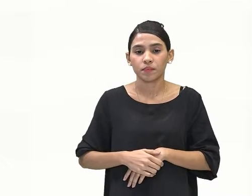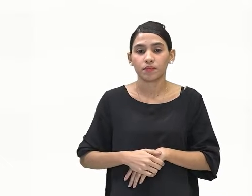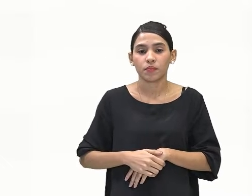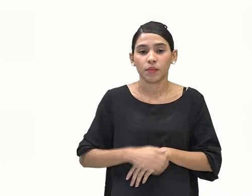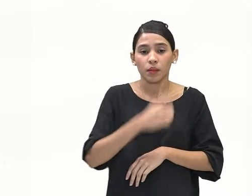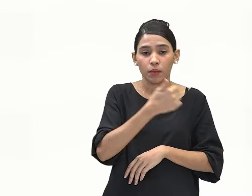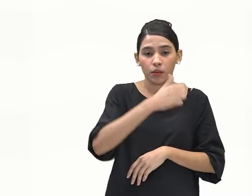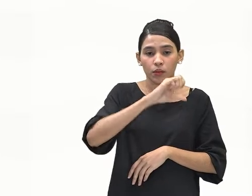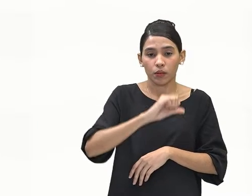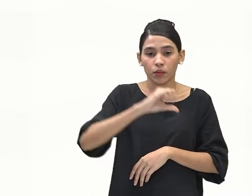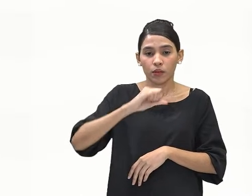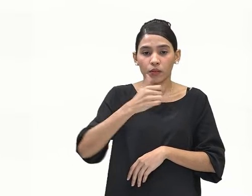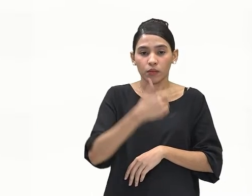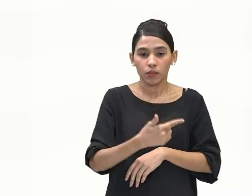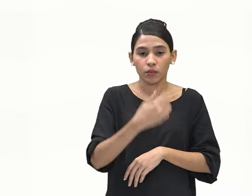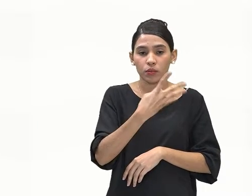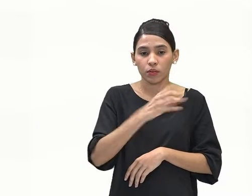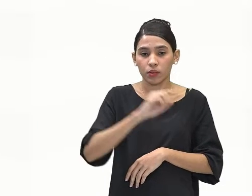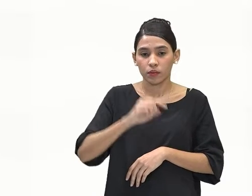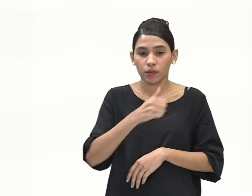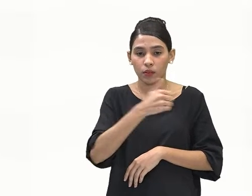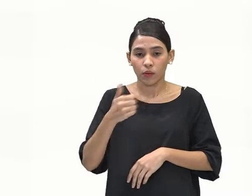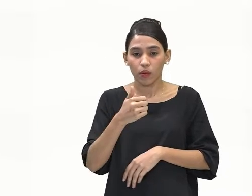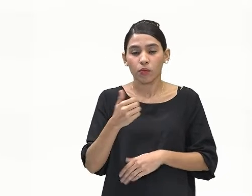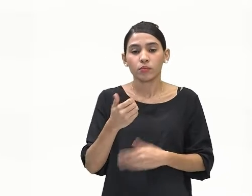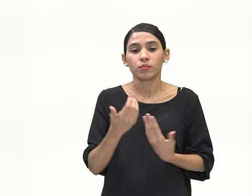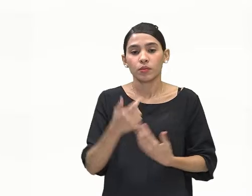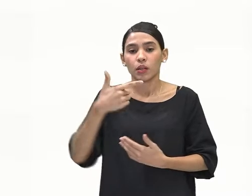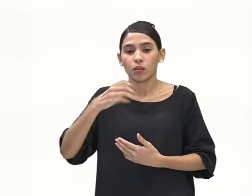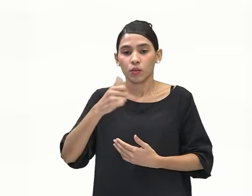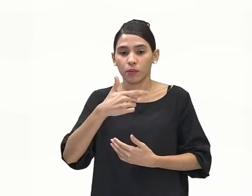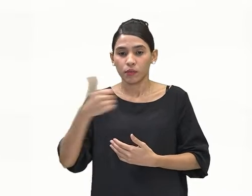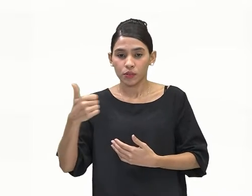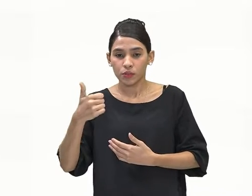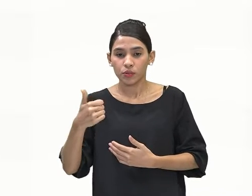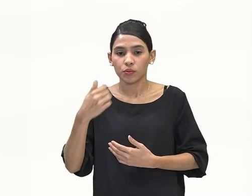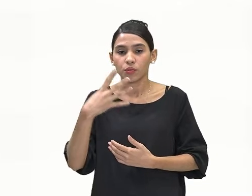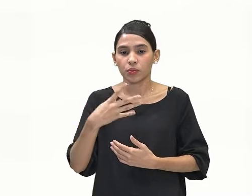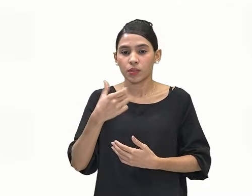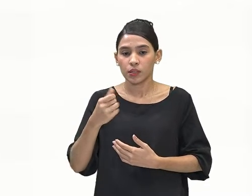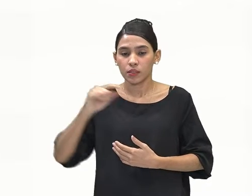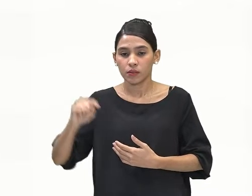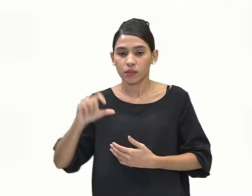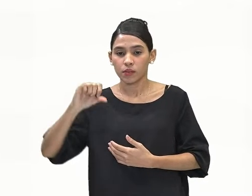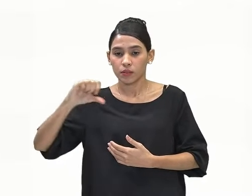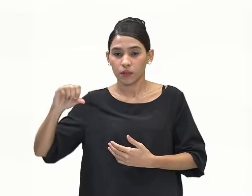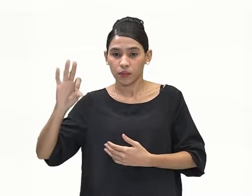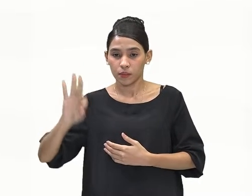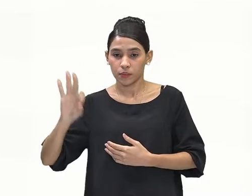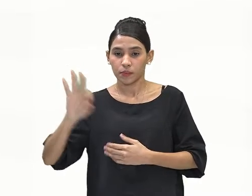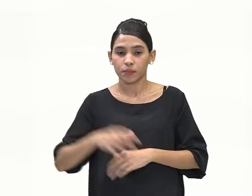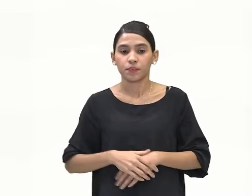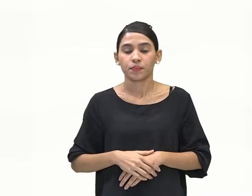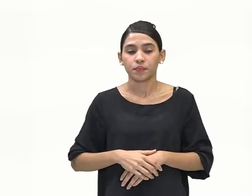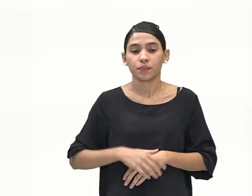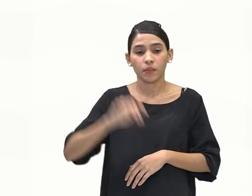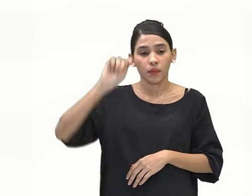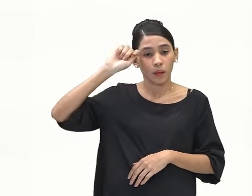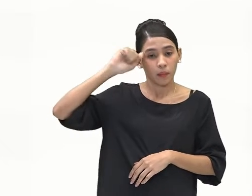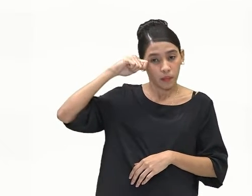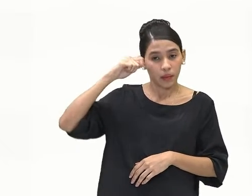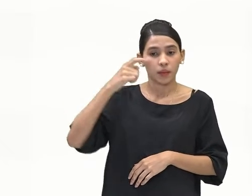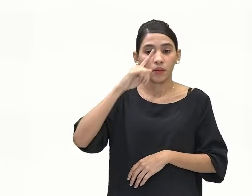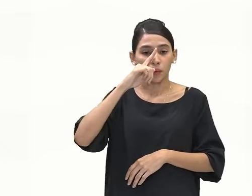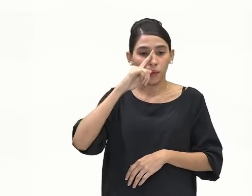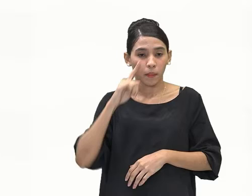da população e passou a ser a quase 47% em 2021. Os pretos, os amarelos,